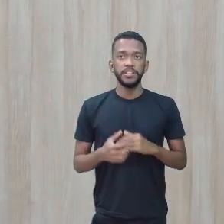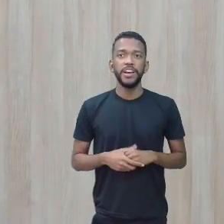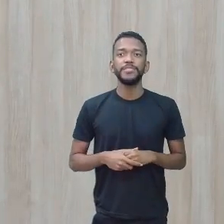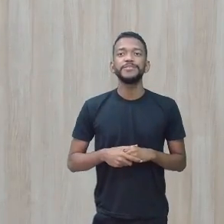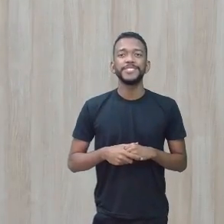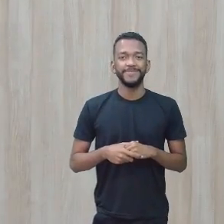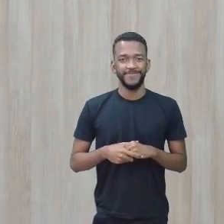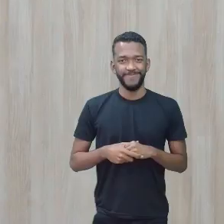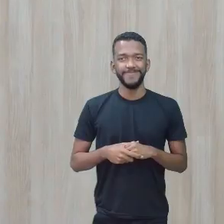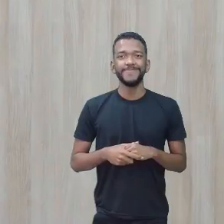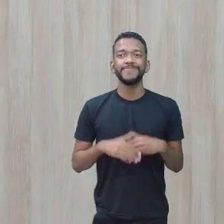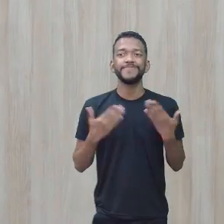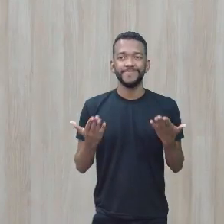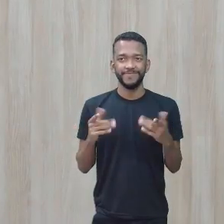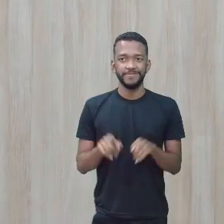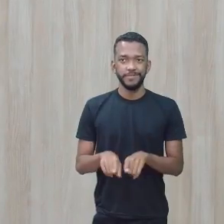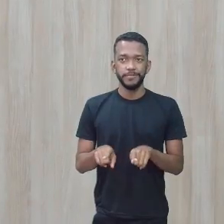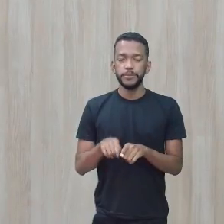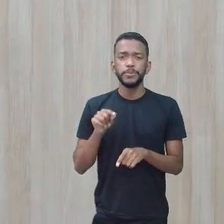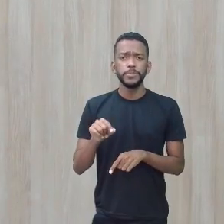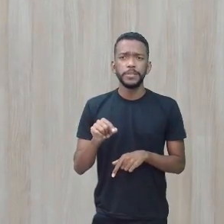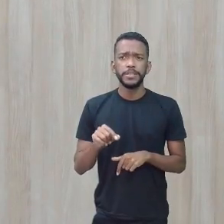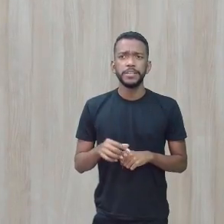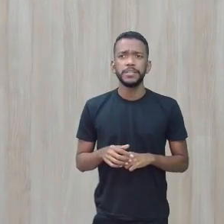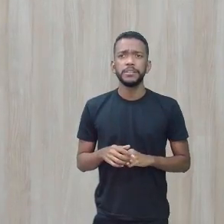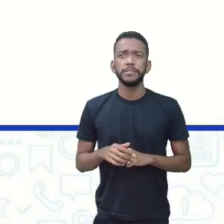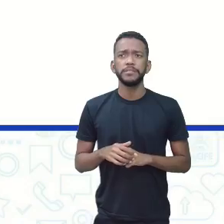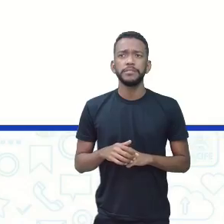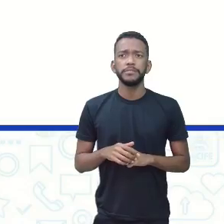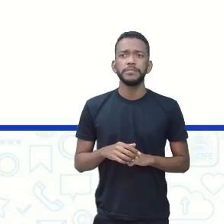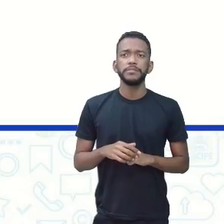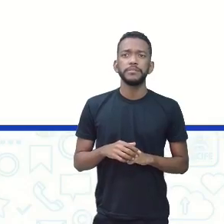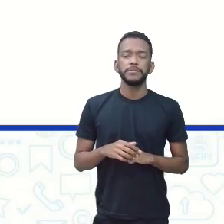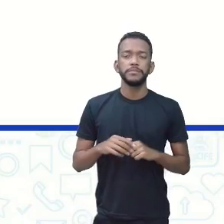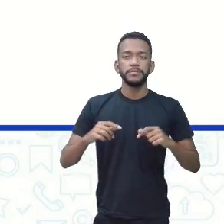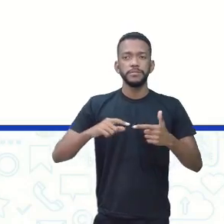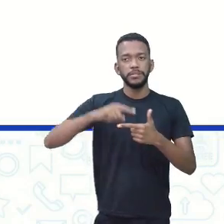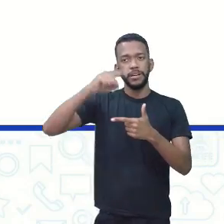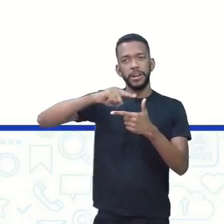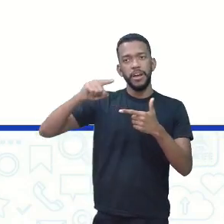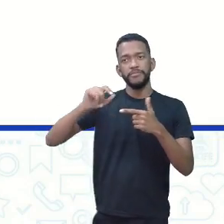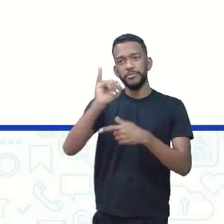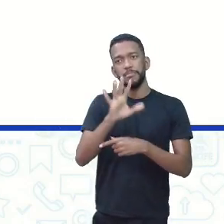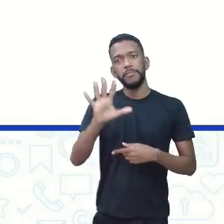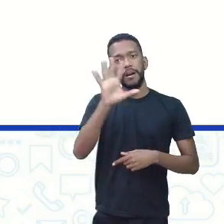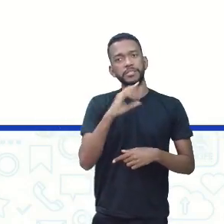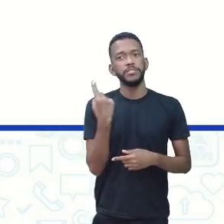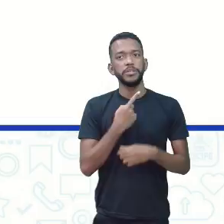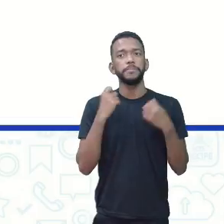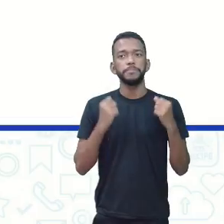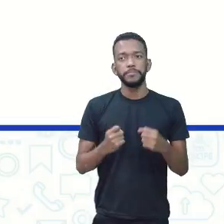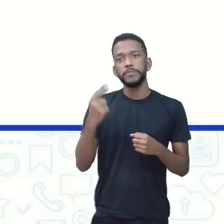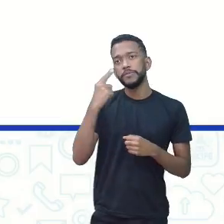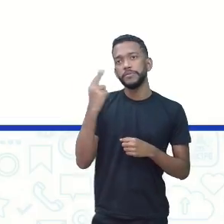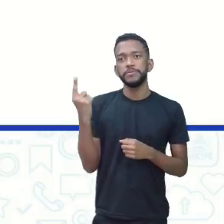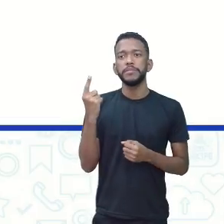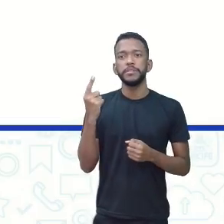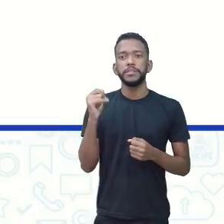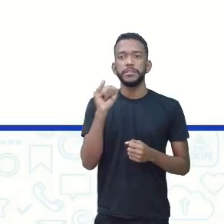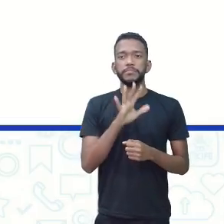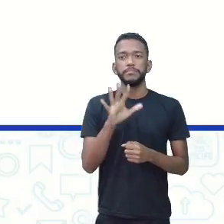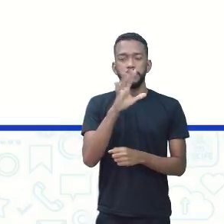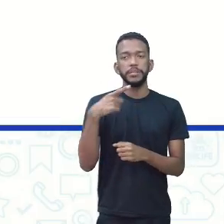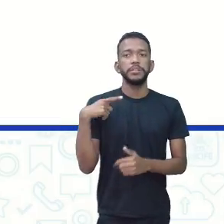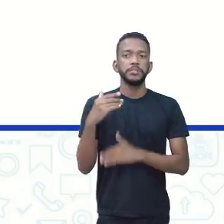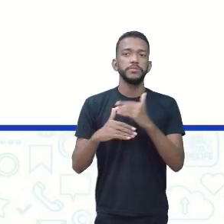E aí, aqui eu trago um gráfico, né, uma imagem onde a gente pode observar que esse